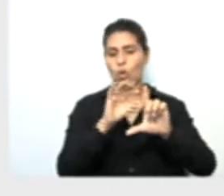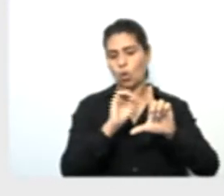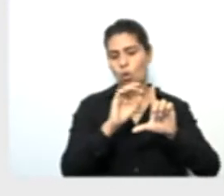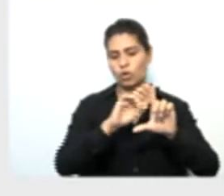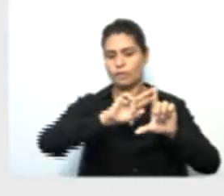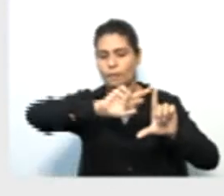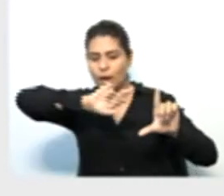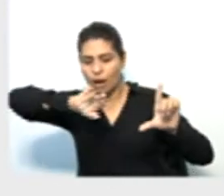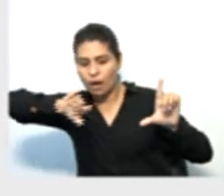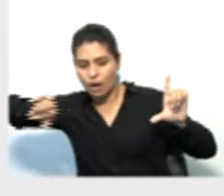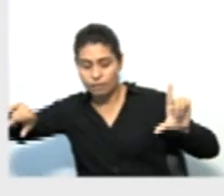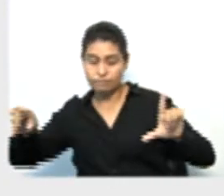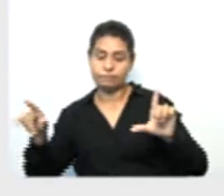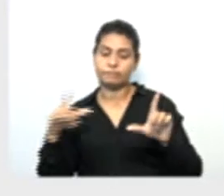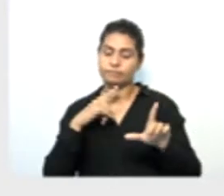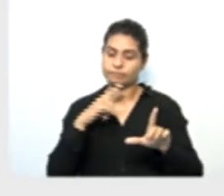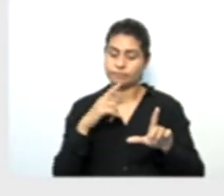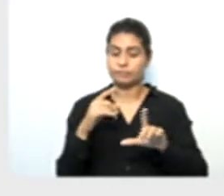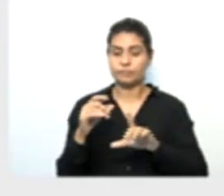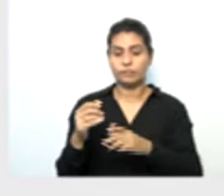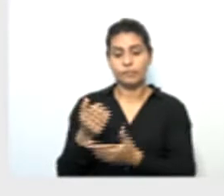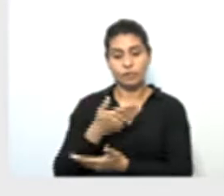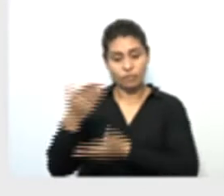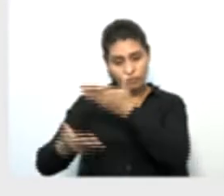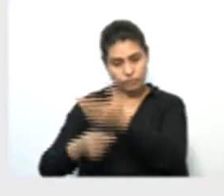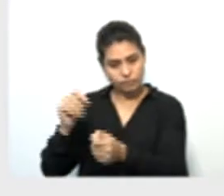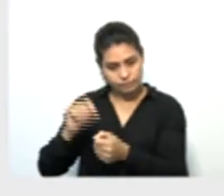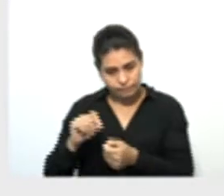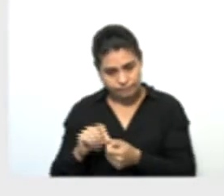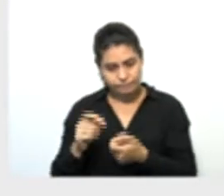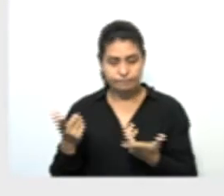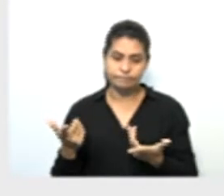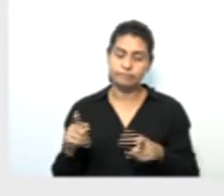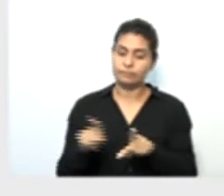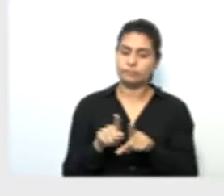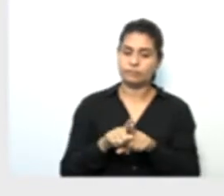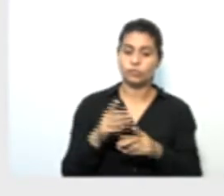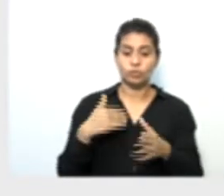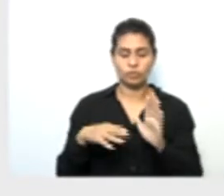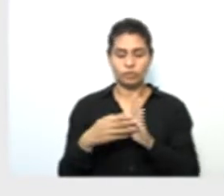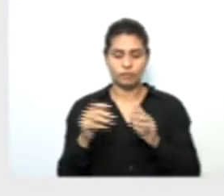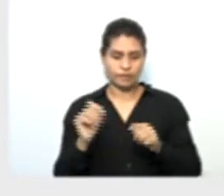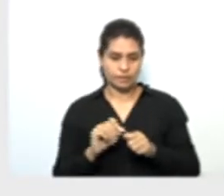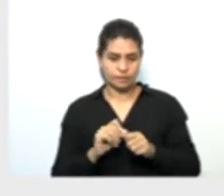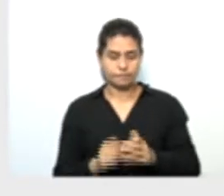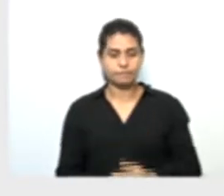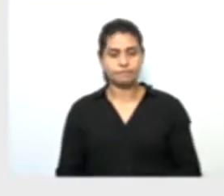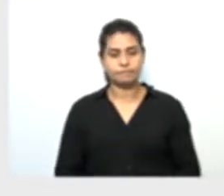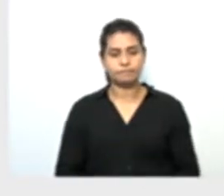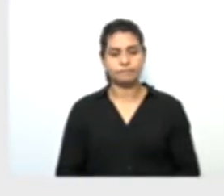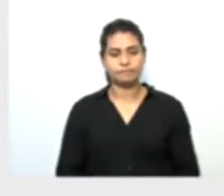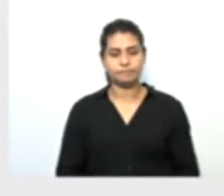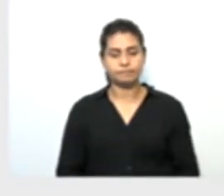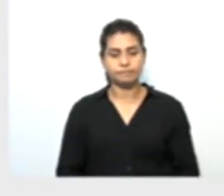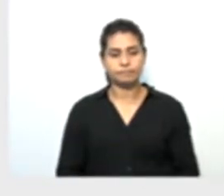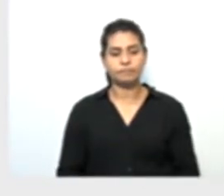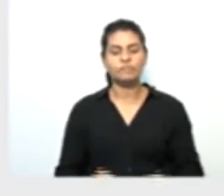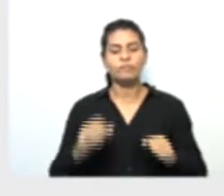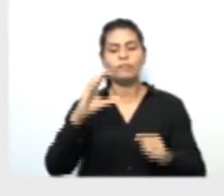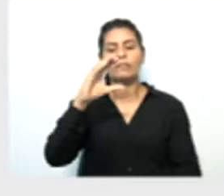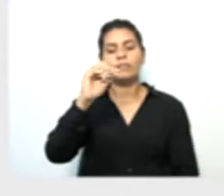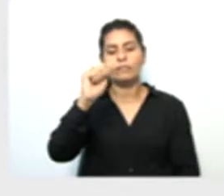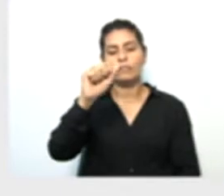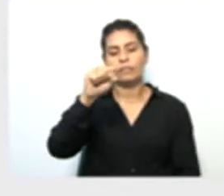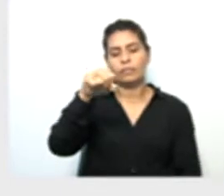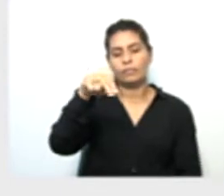para ela conseguir produzir, distribuir e realmente comercializar a sua produção. Sobre os canais de